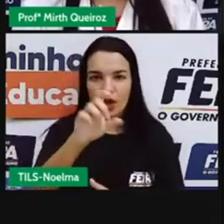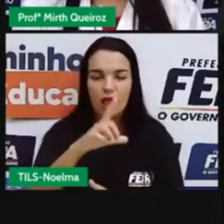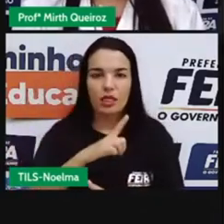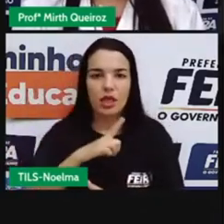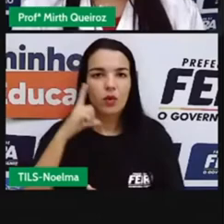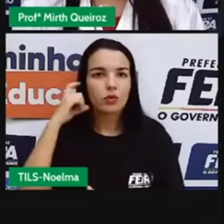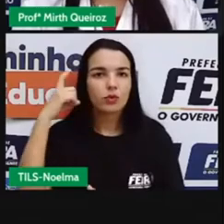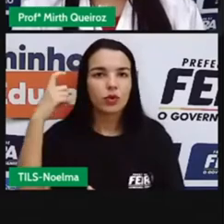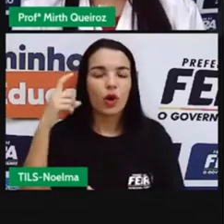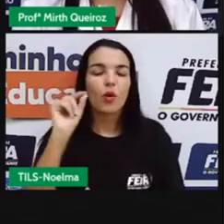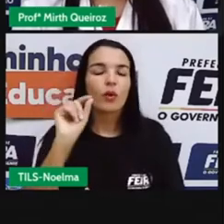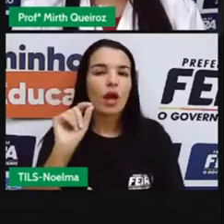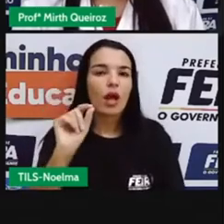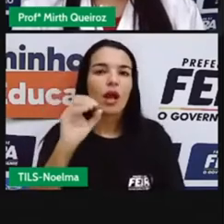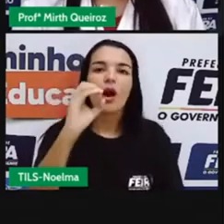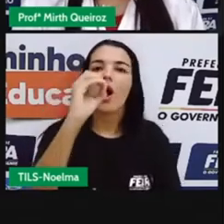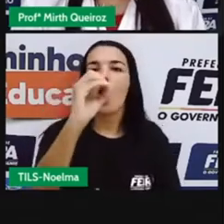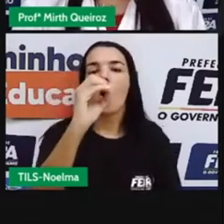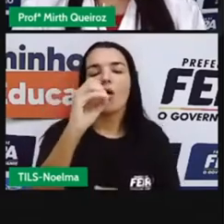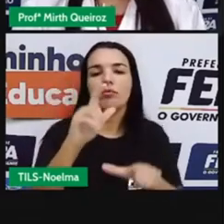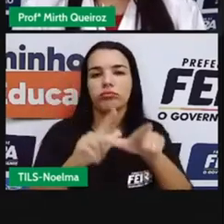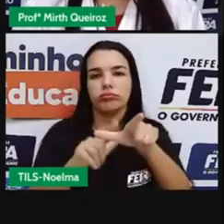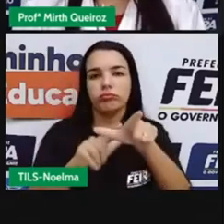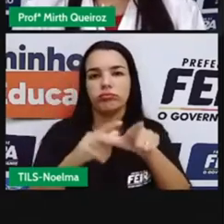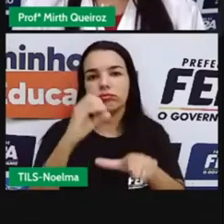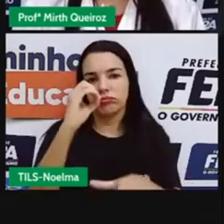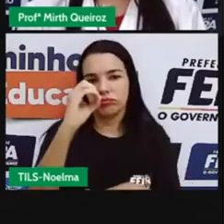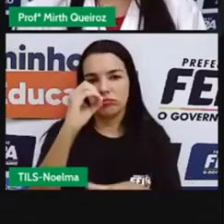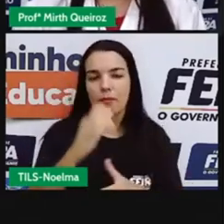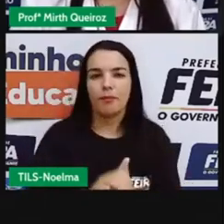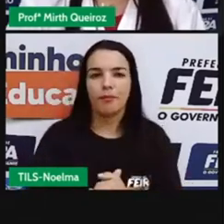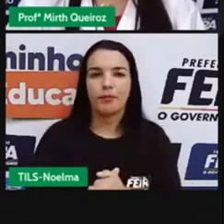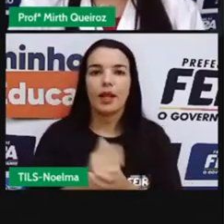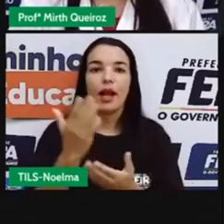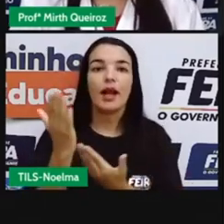O. Então, aparece somente aí o som da letra O.